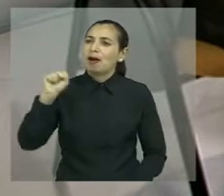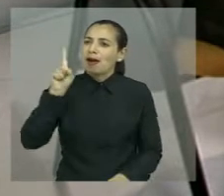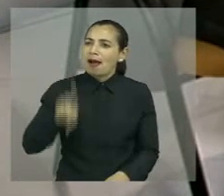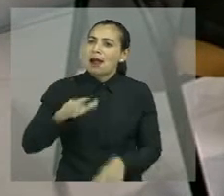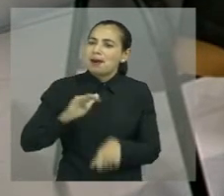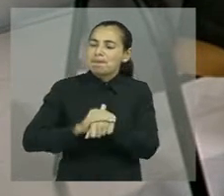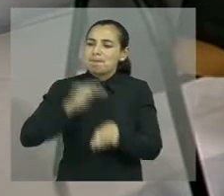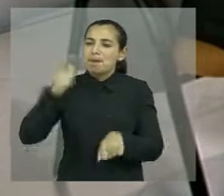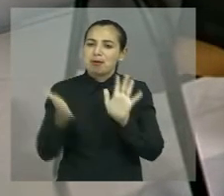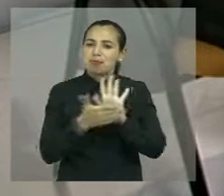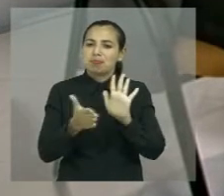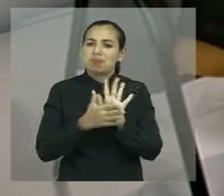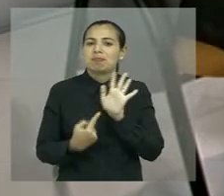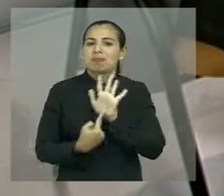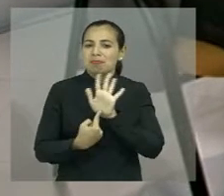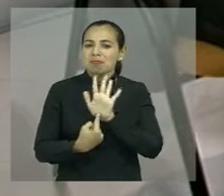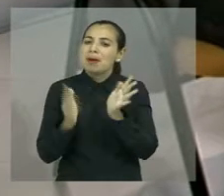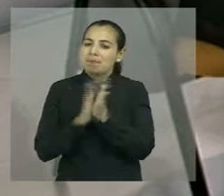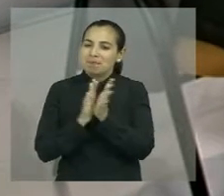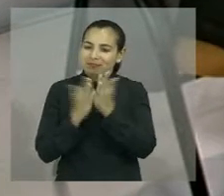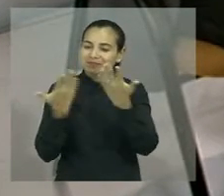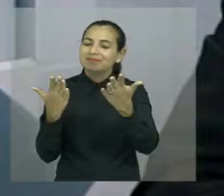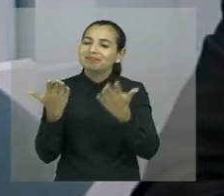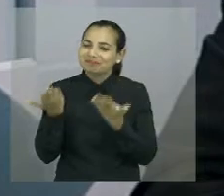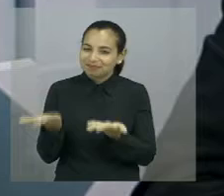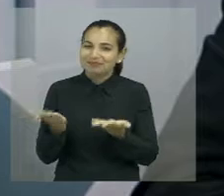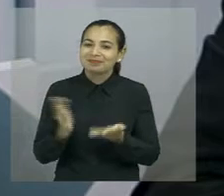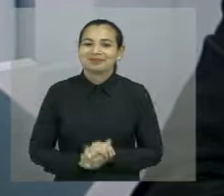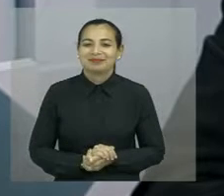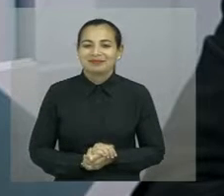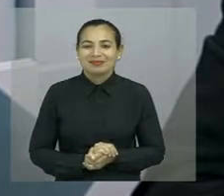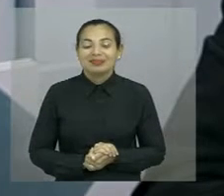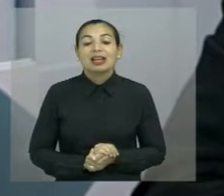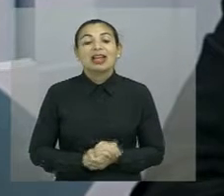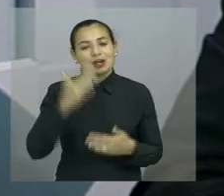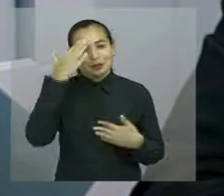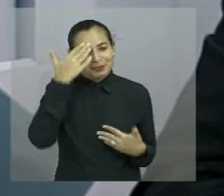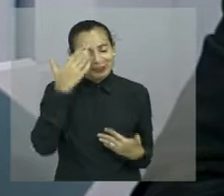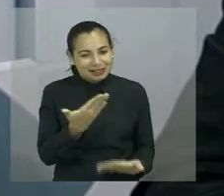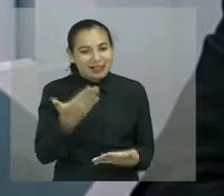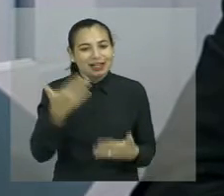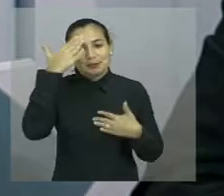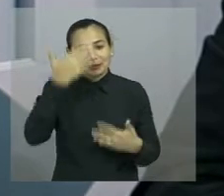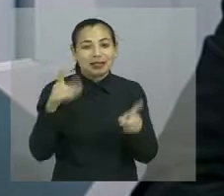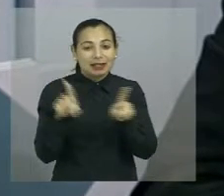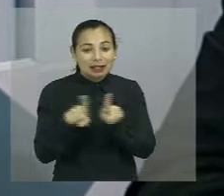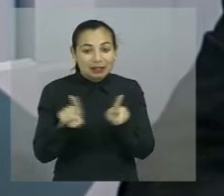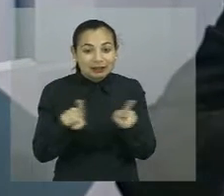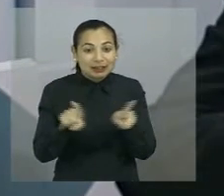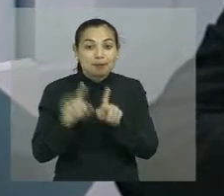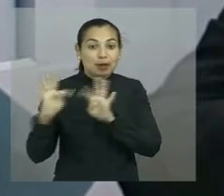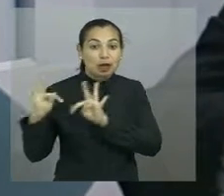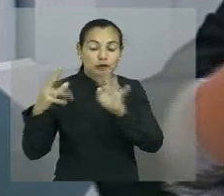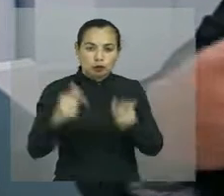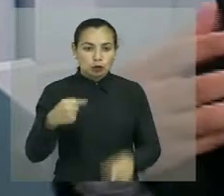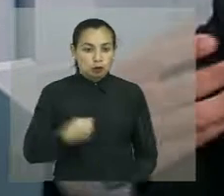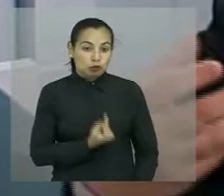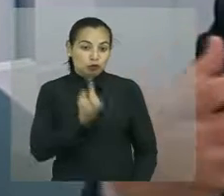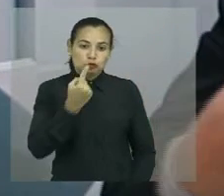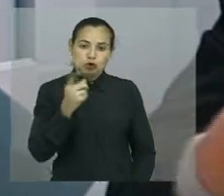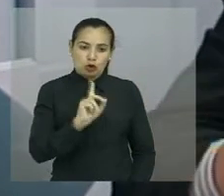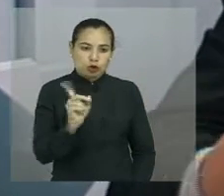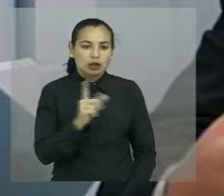mais apresentou proposituras. Parabéns. Muito obrigado, meu caro Paulo. Eu agradeço também a todos. Nós sabemos que não sou eu,